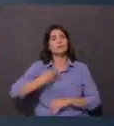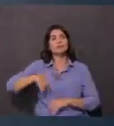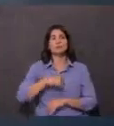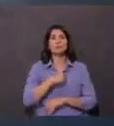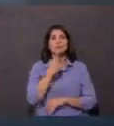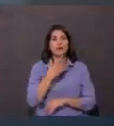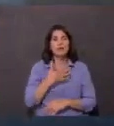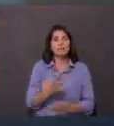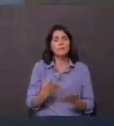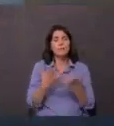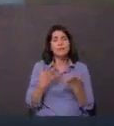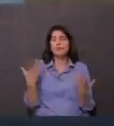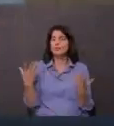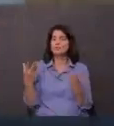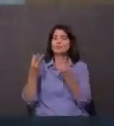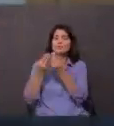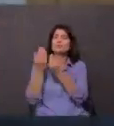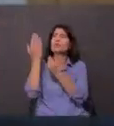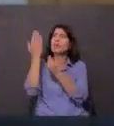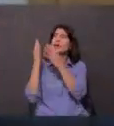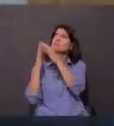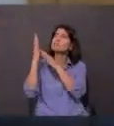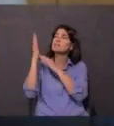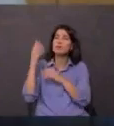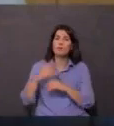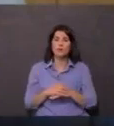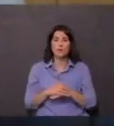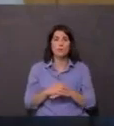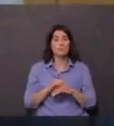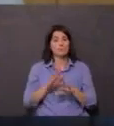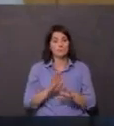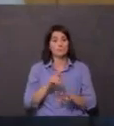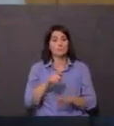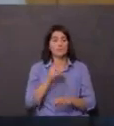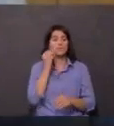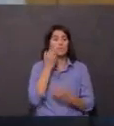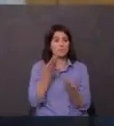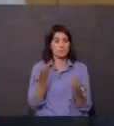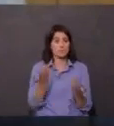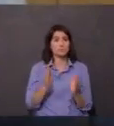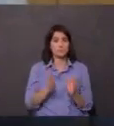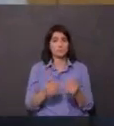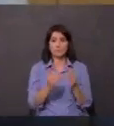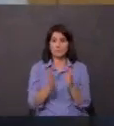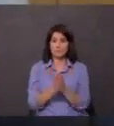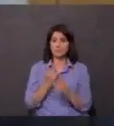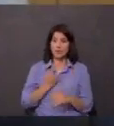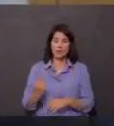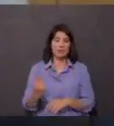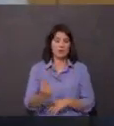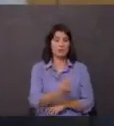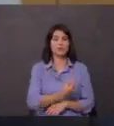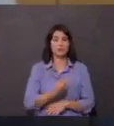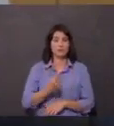nos quer ver junto de si no céu. Mas para isso, precisa de todos e de cada um,